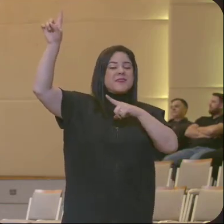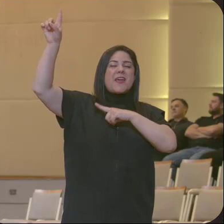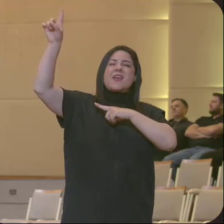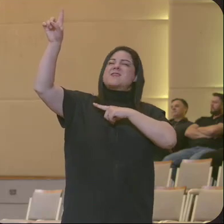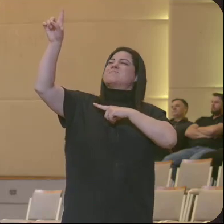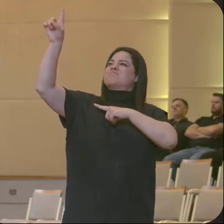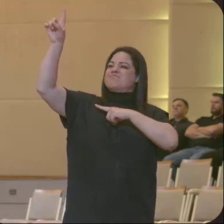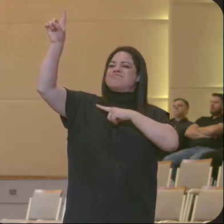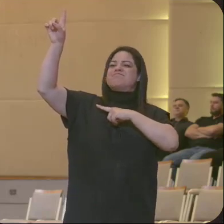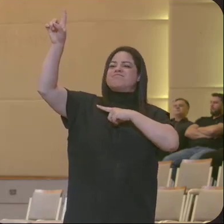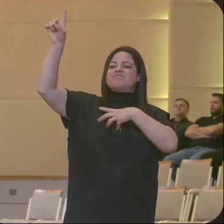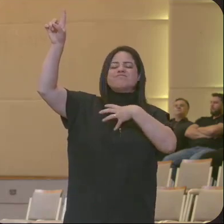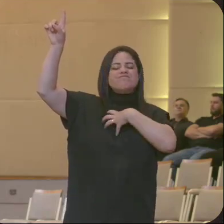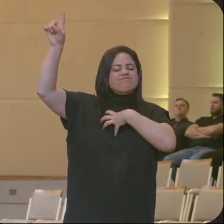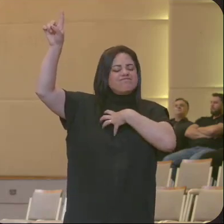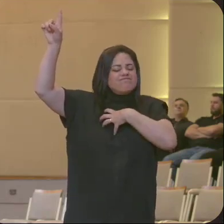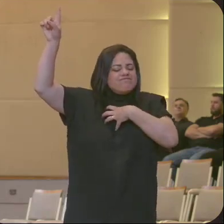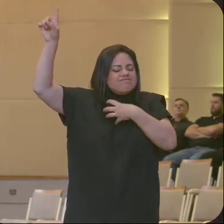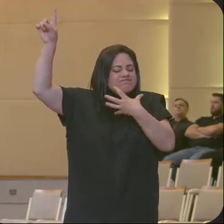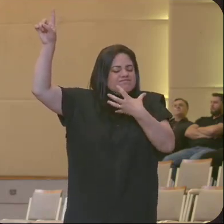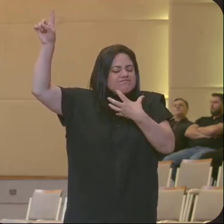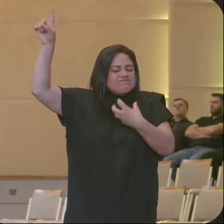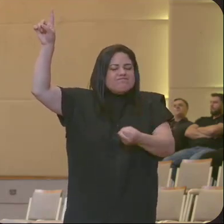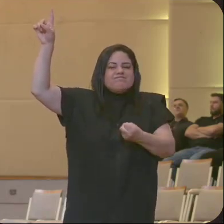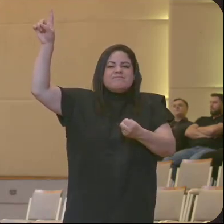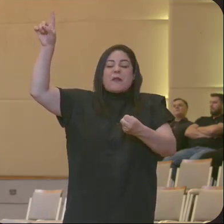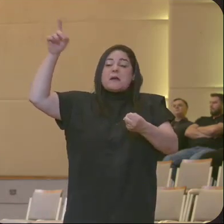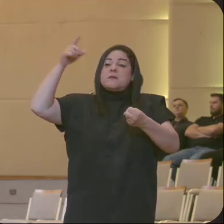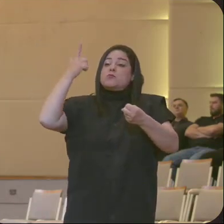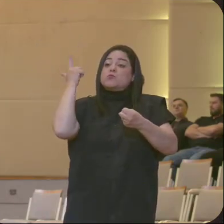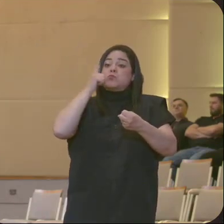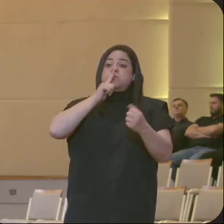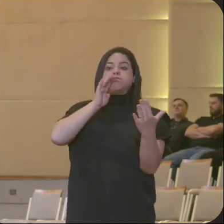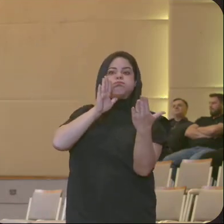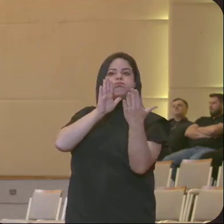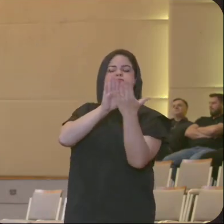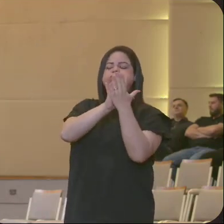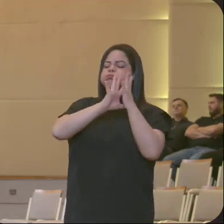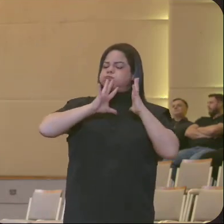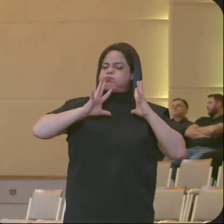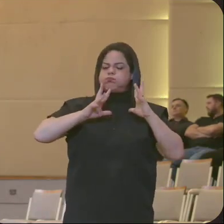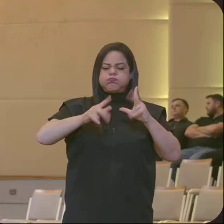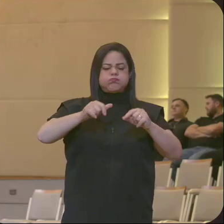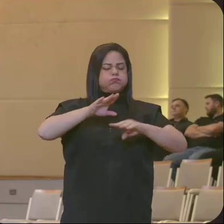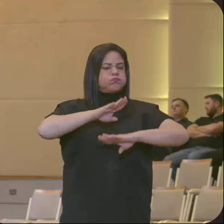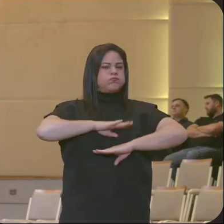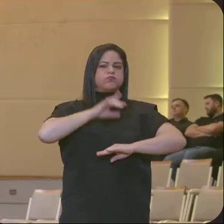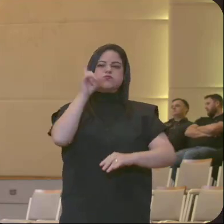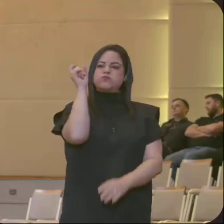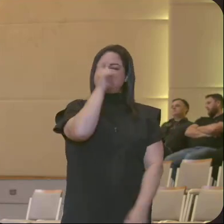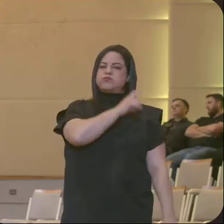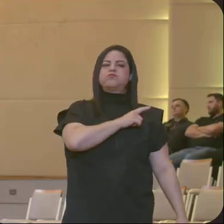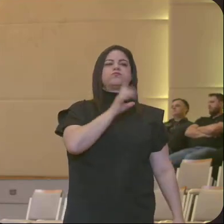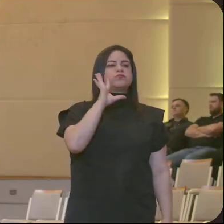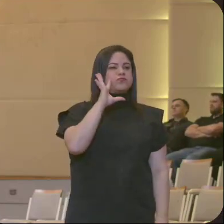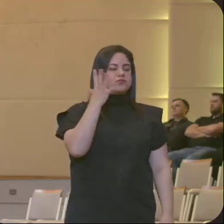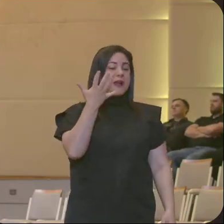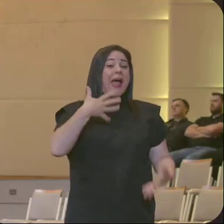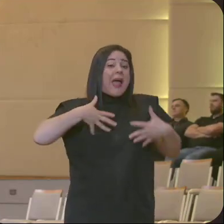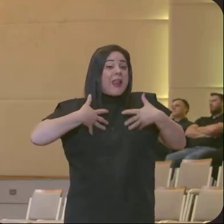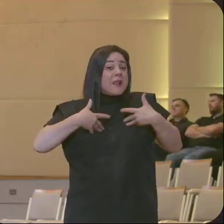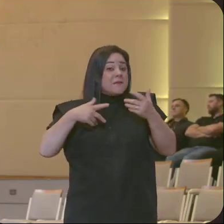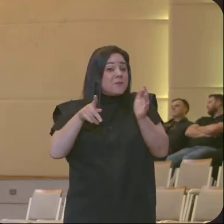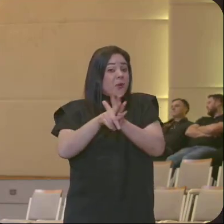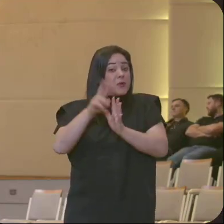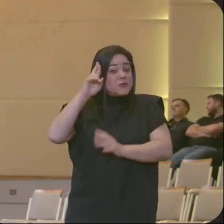derramada lá no seu coração, para enfrentar todas as circunstâncias difíceis que ele passava. A alegria do Senhor é